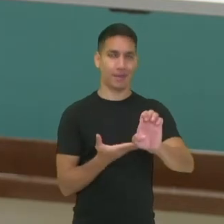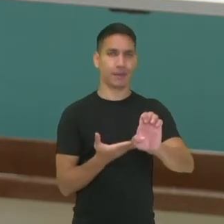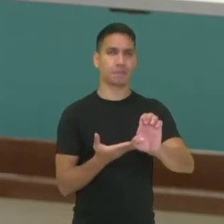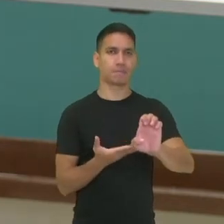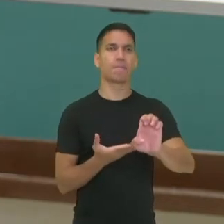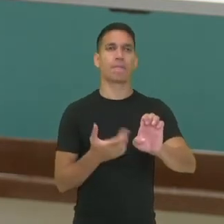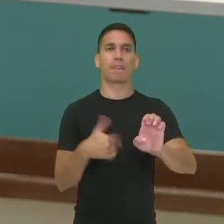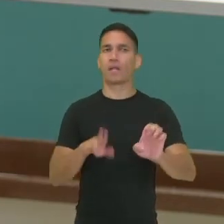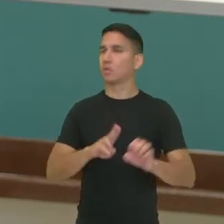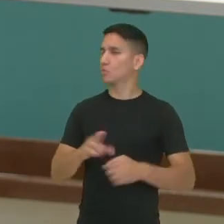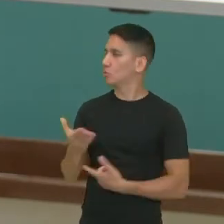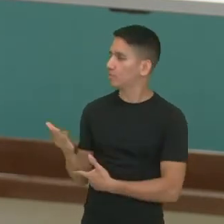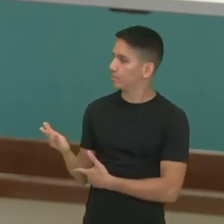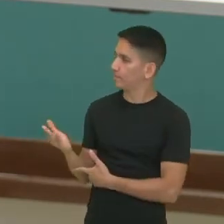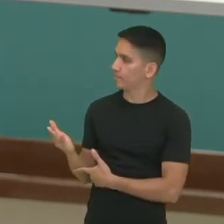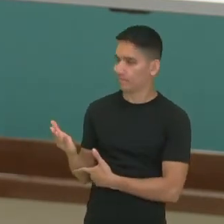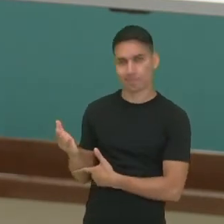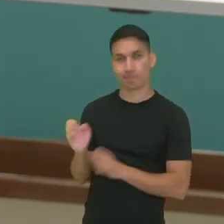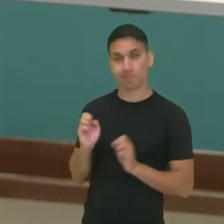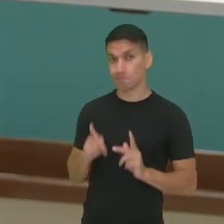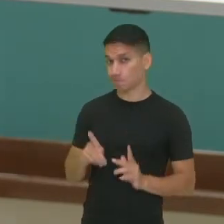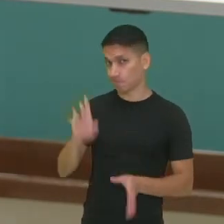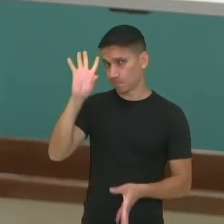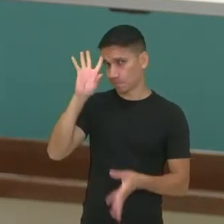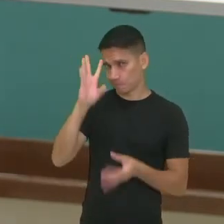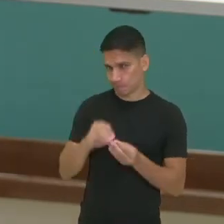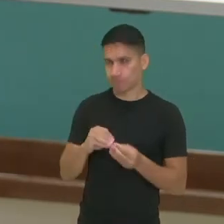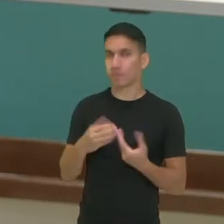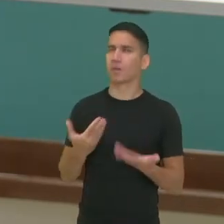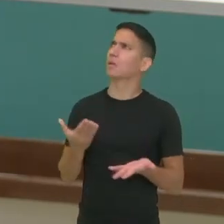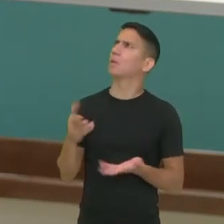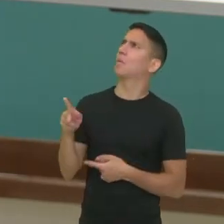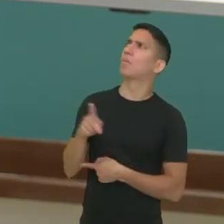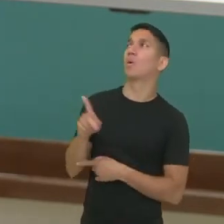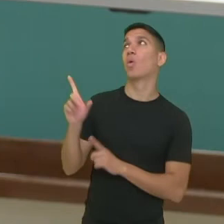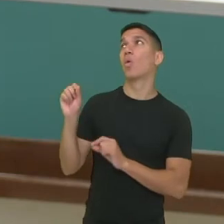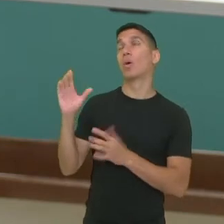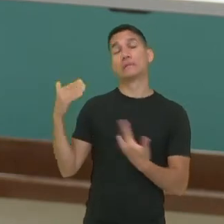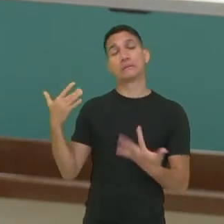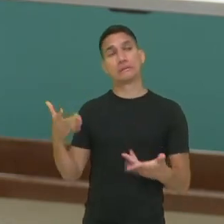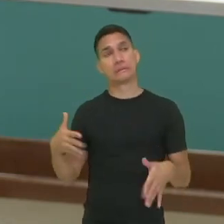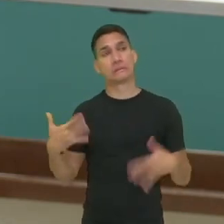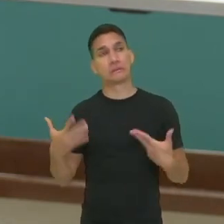cloro propeno. Muito bem. Professor, olhe,